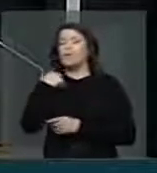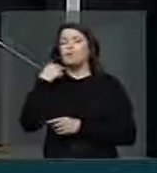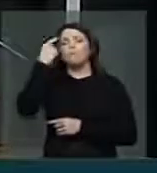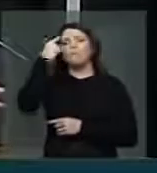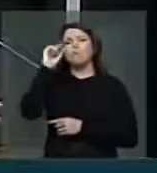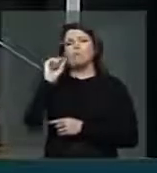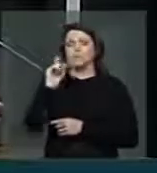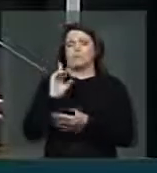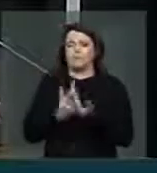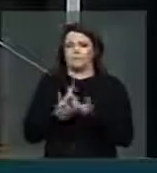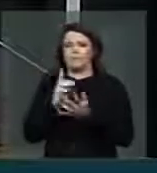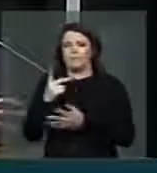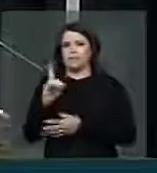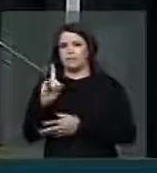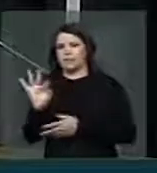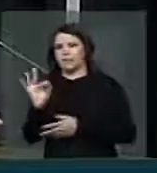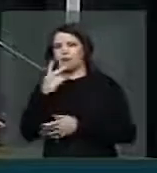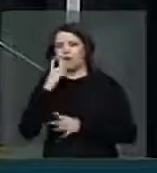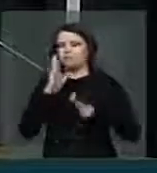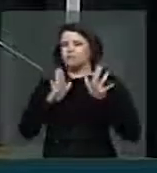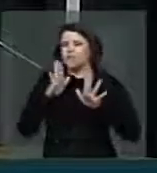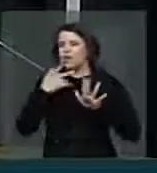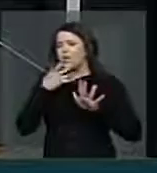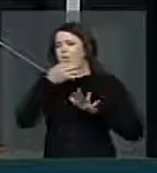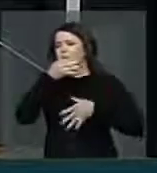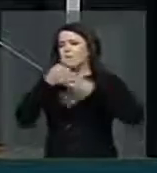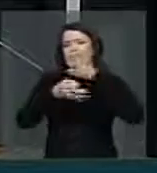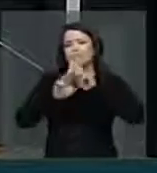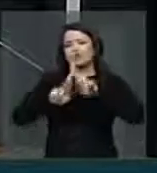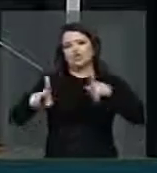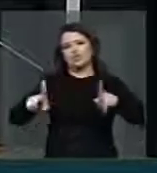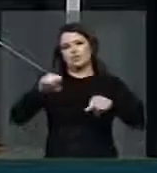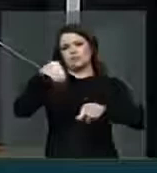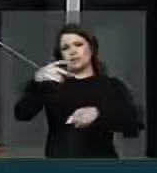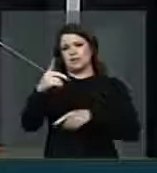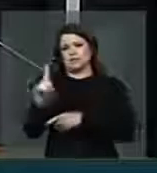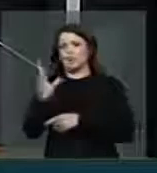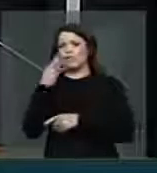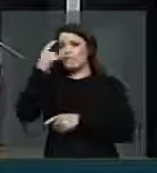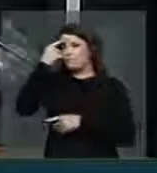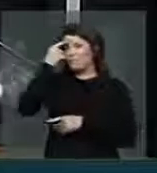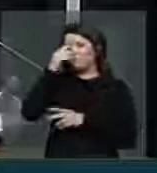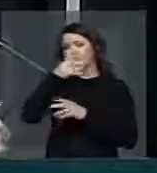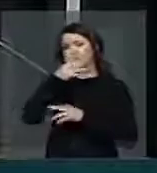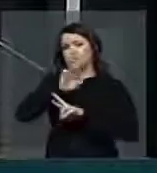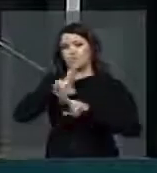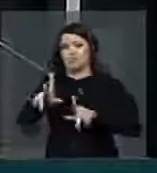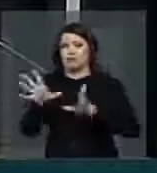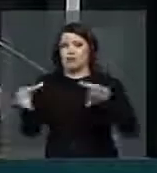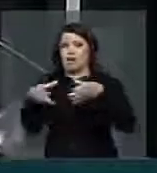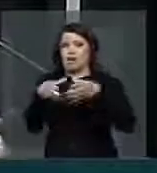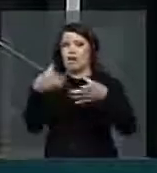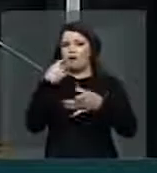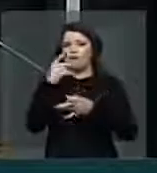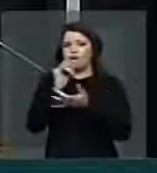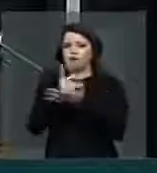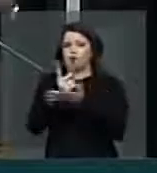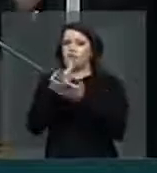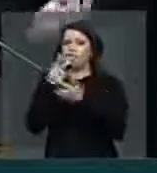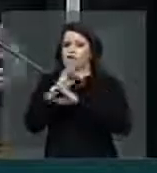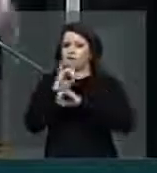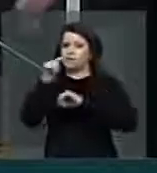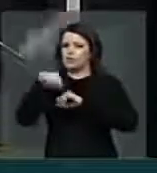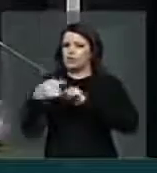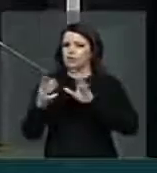partido, inclusive, está um pouco dividido nessa questão do plebiscito, o PDT, né? Nós vamos reafirmar essa posição